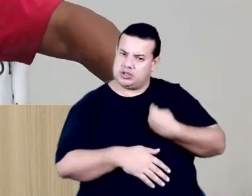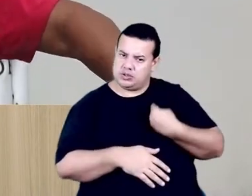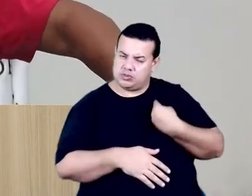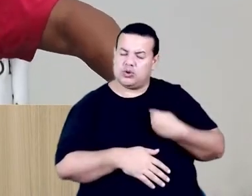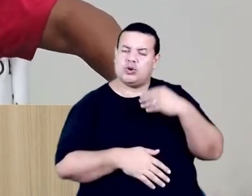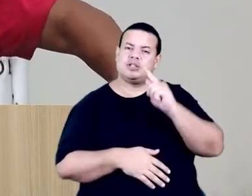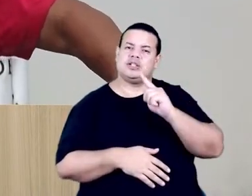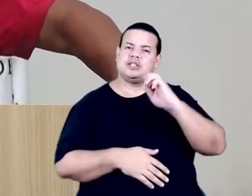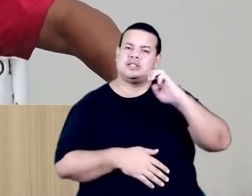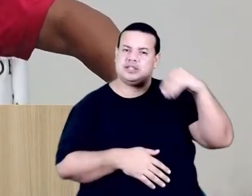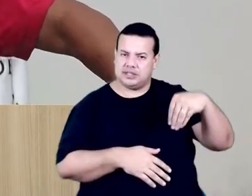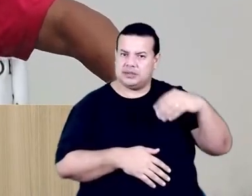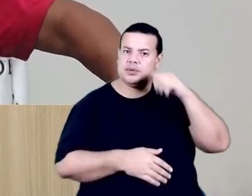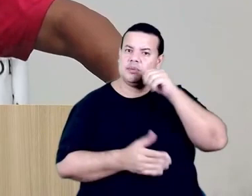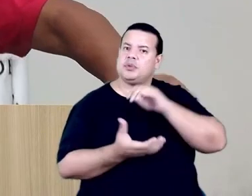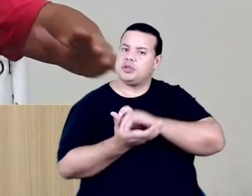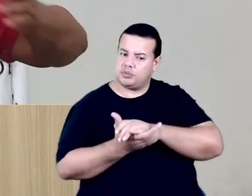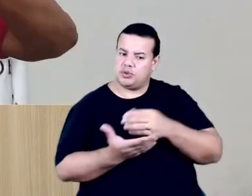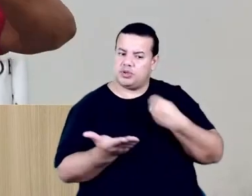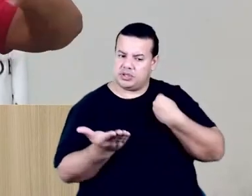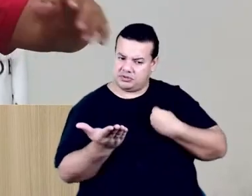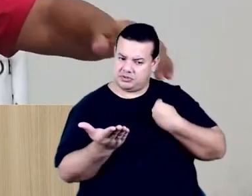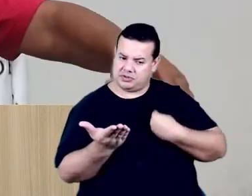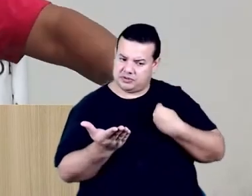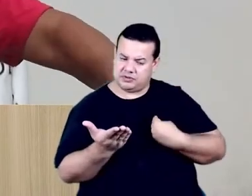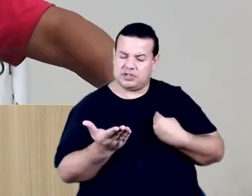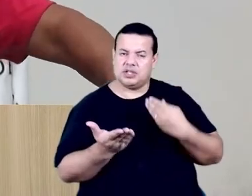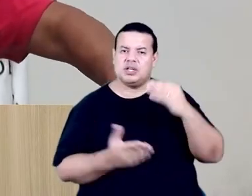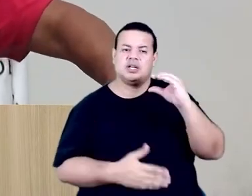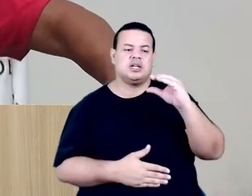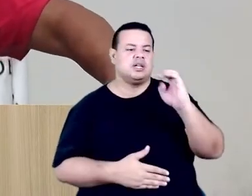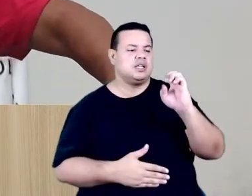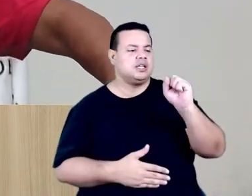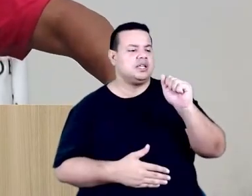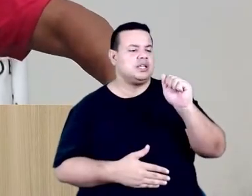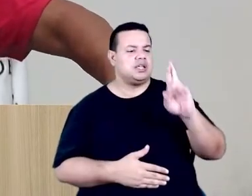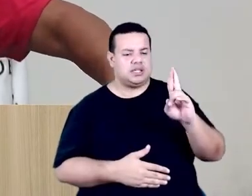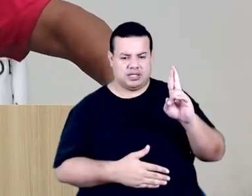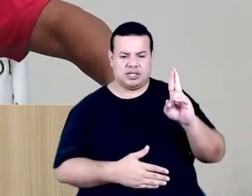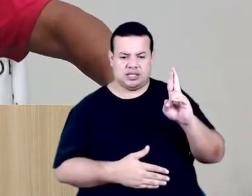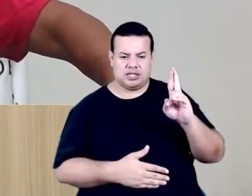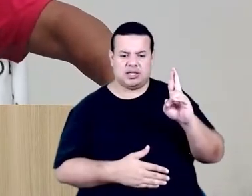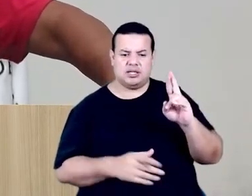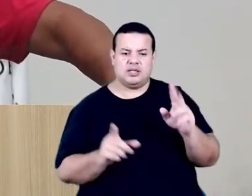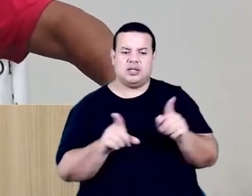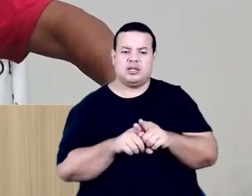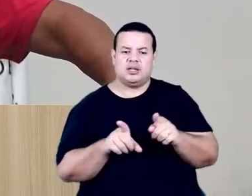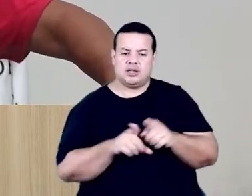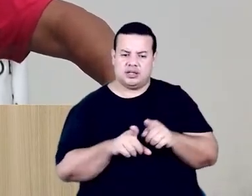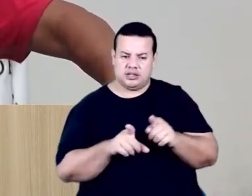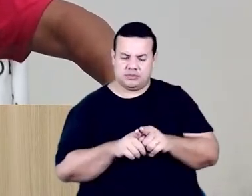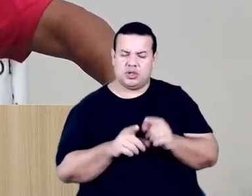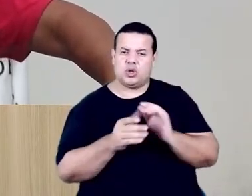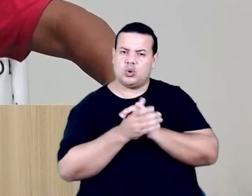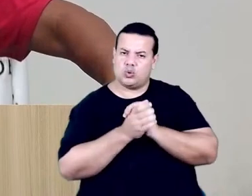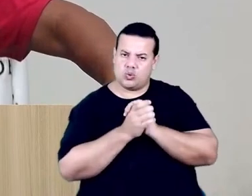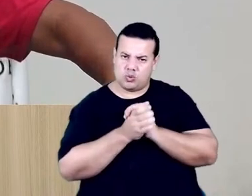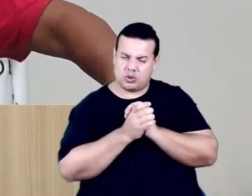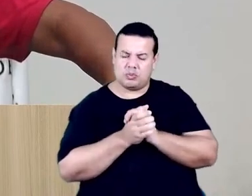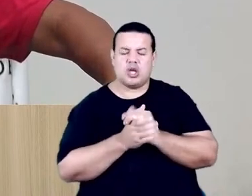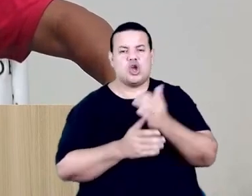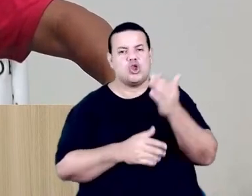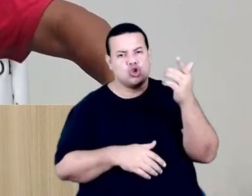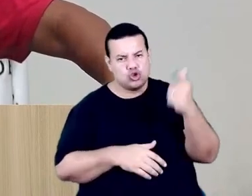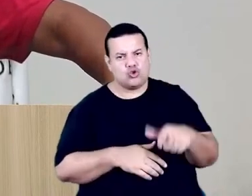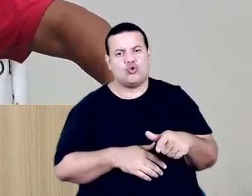lá e César também cumprimento novamente César